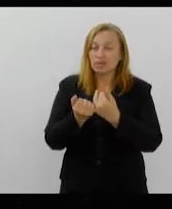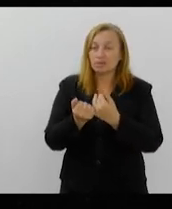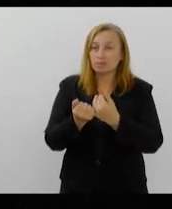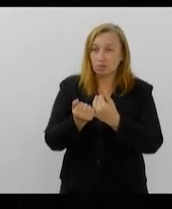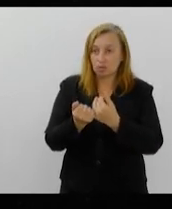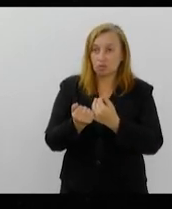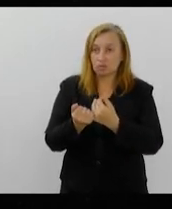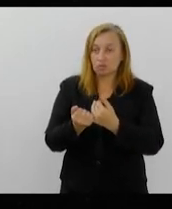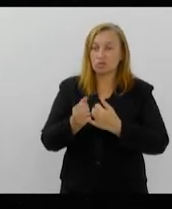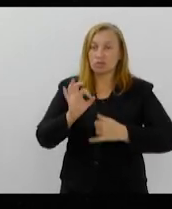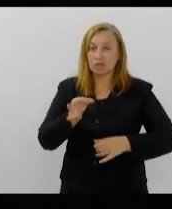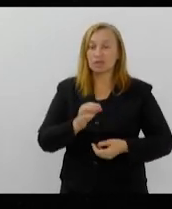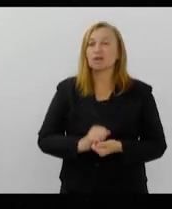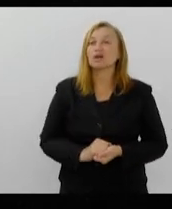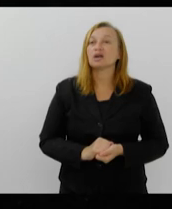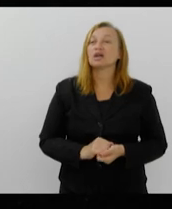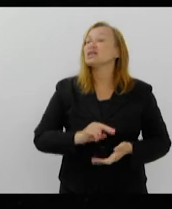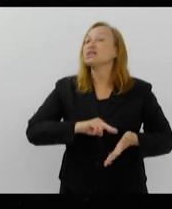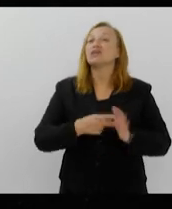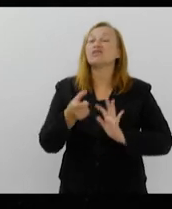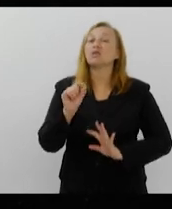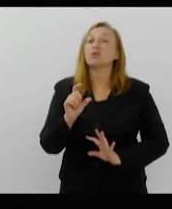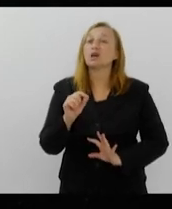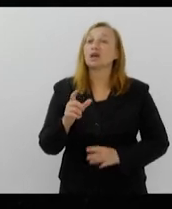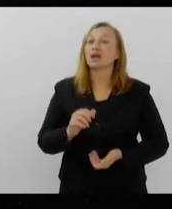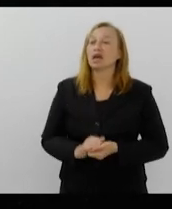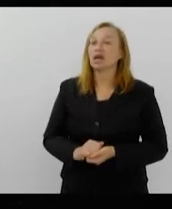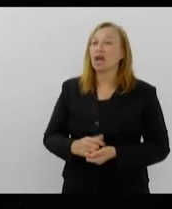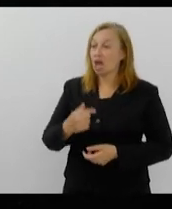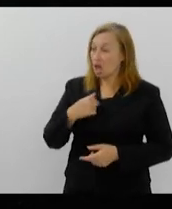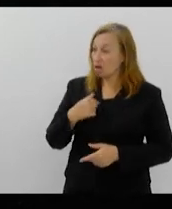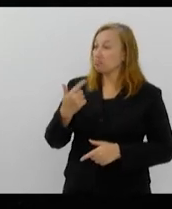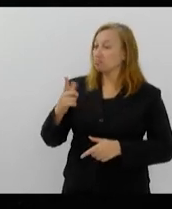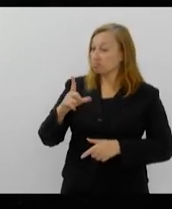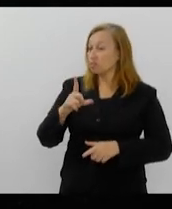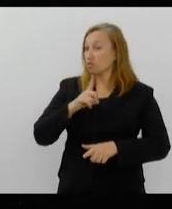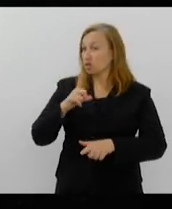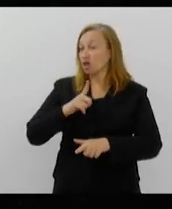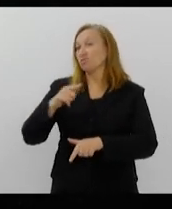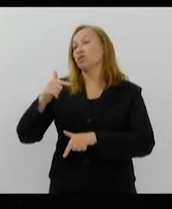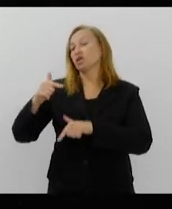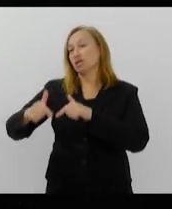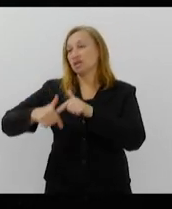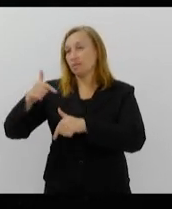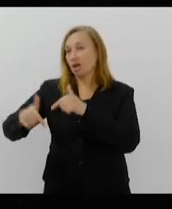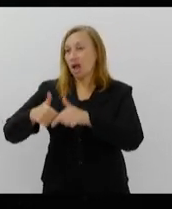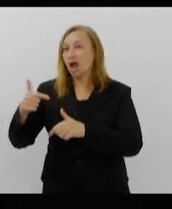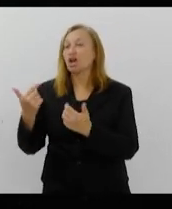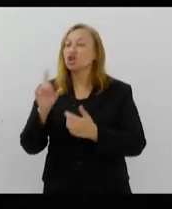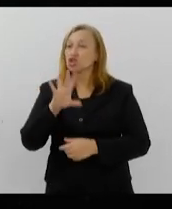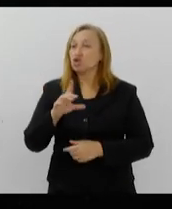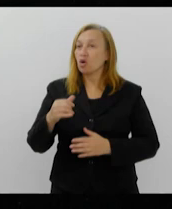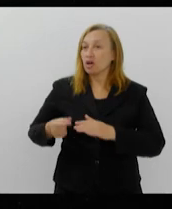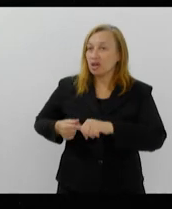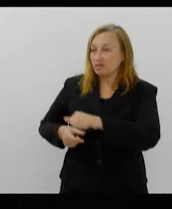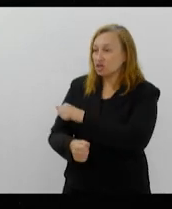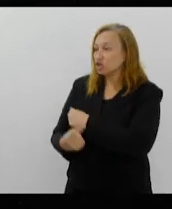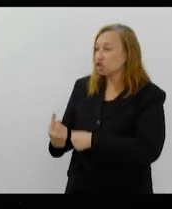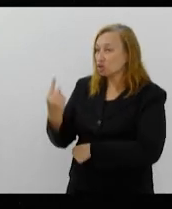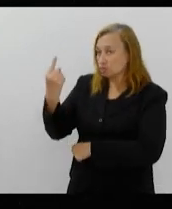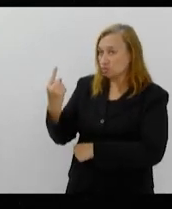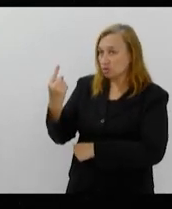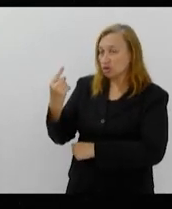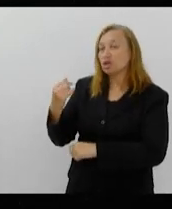Isso quer dizer o quê? É como se eu dissesse, eu tenho que atuar, eu só posso investir numa instituição que tenha fluidez, que